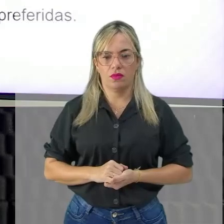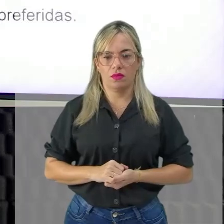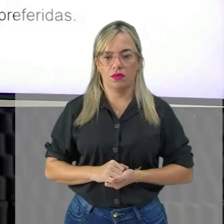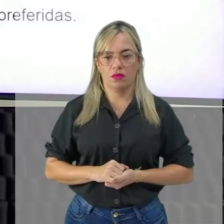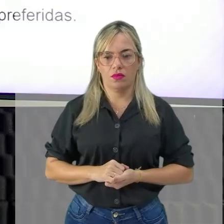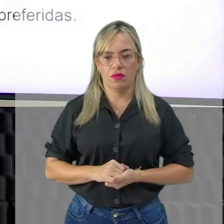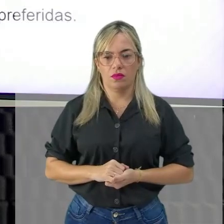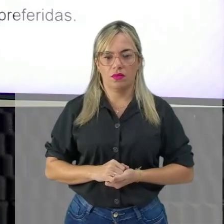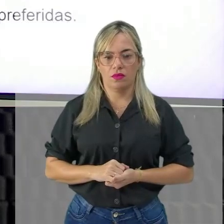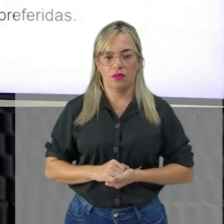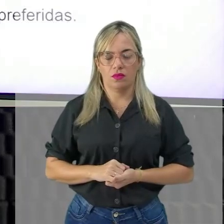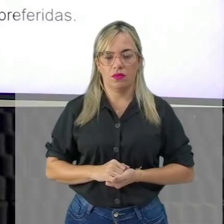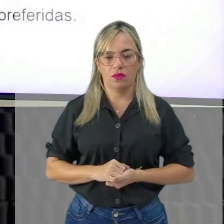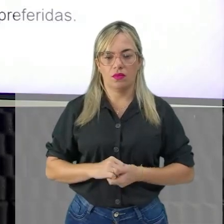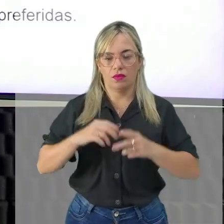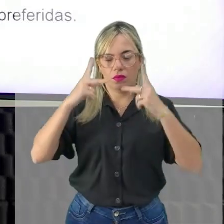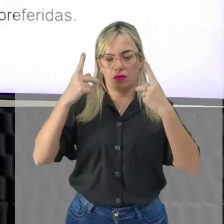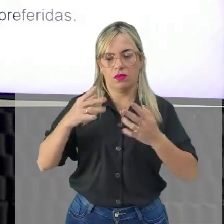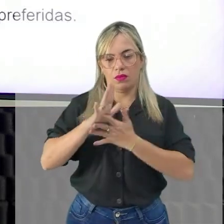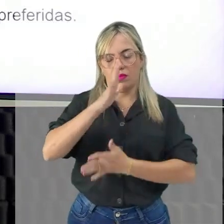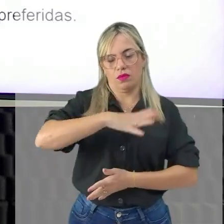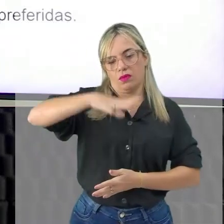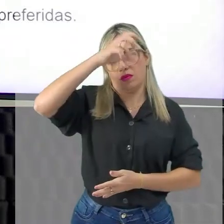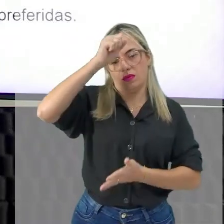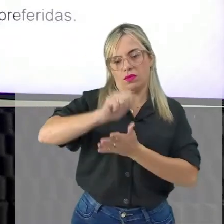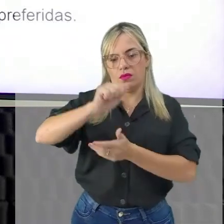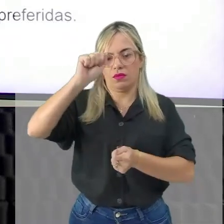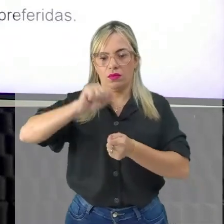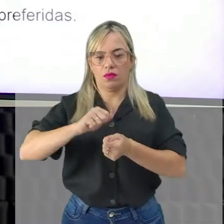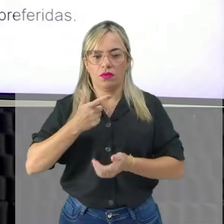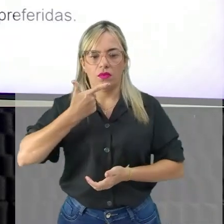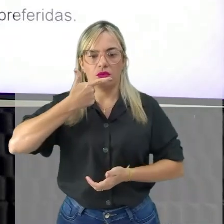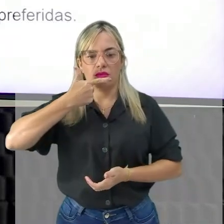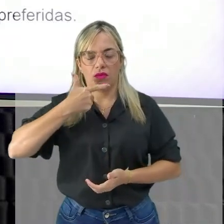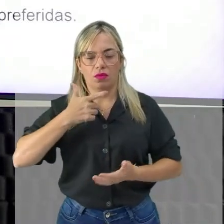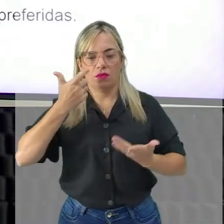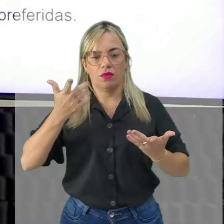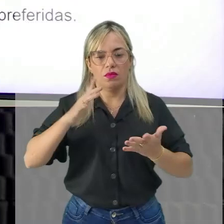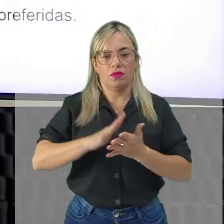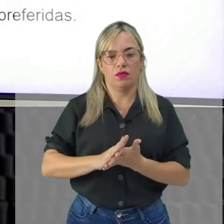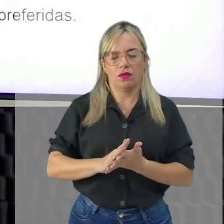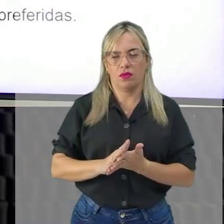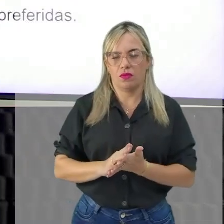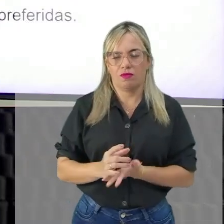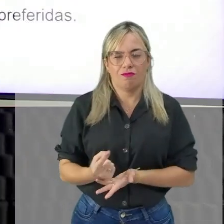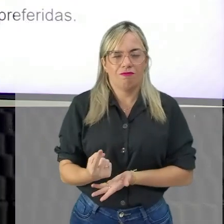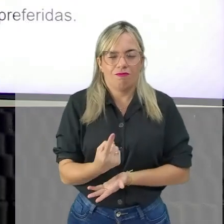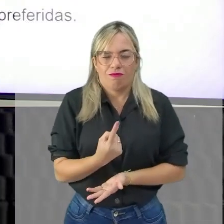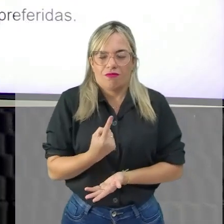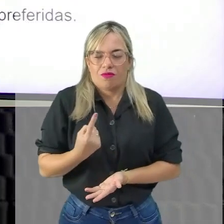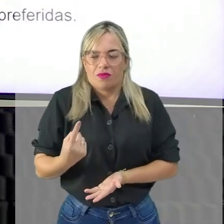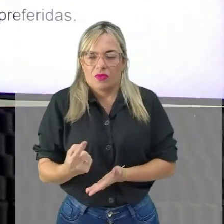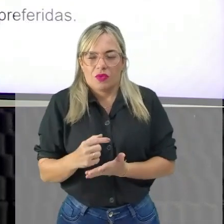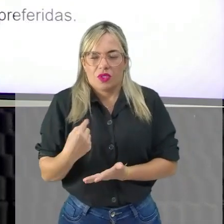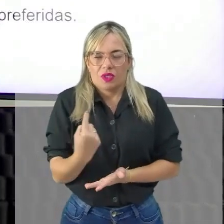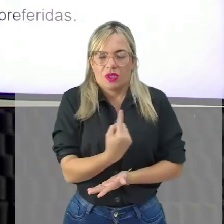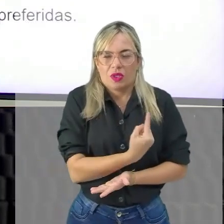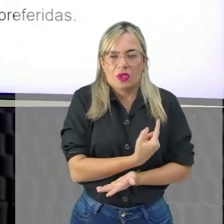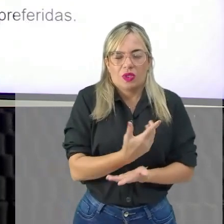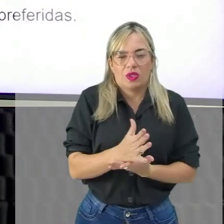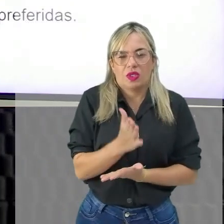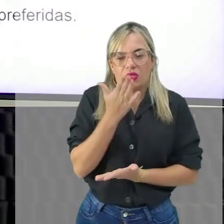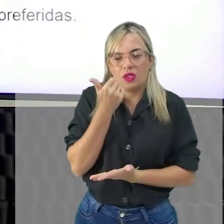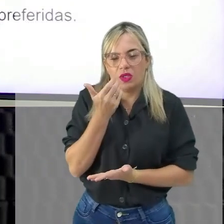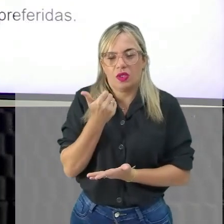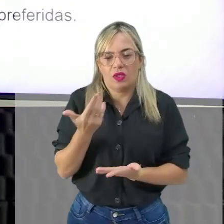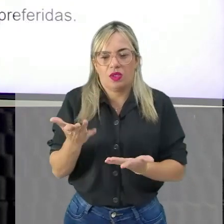Desde que a humanidade aprendeu a fazer queijo, ele se tornou uma de nossas comidas preferidas.